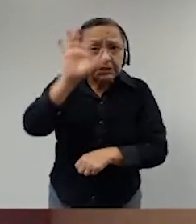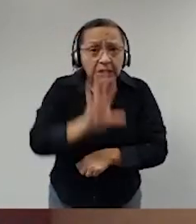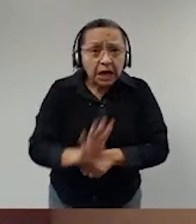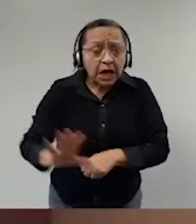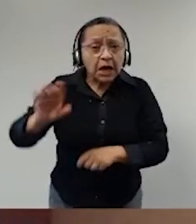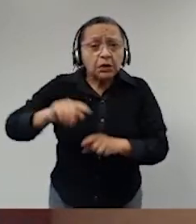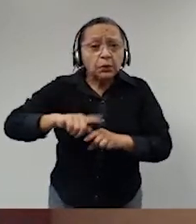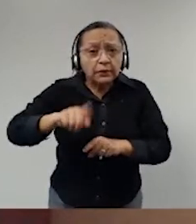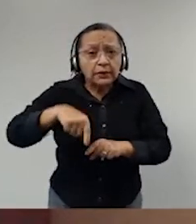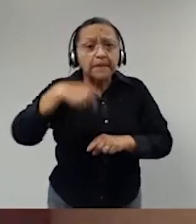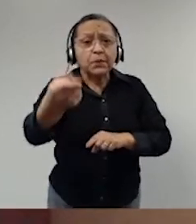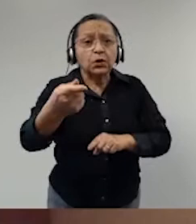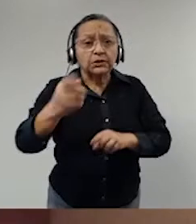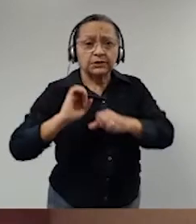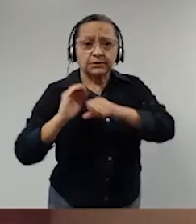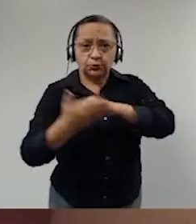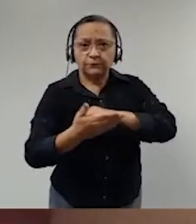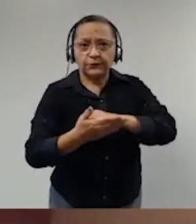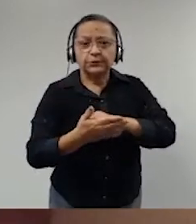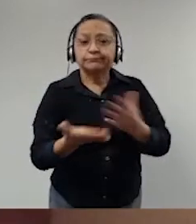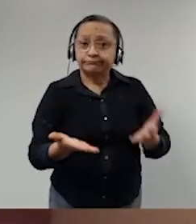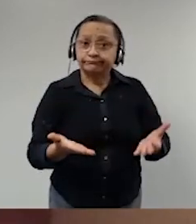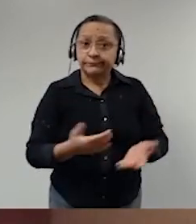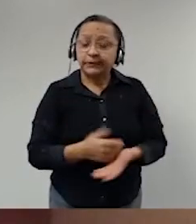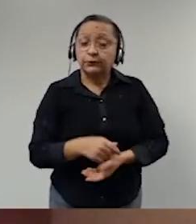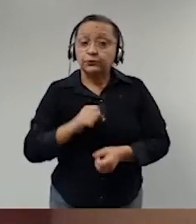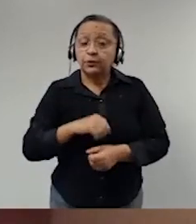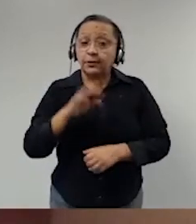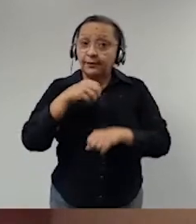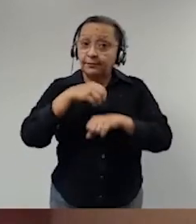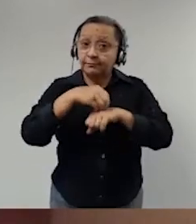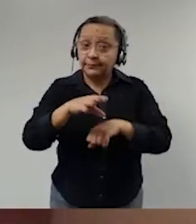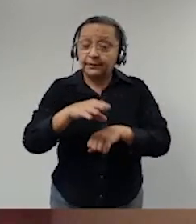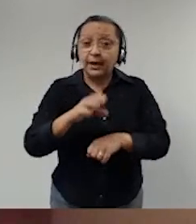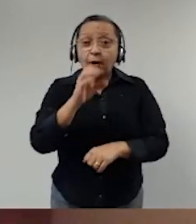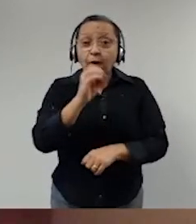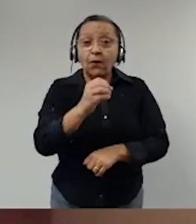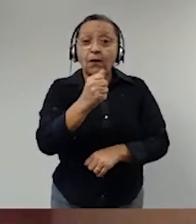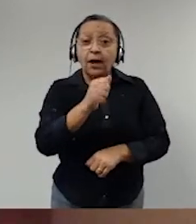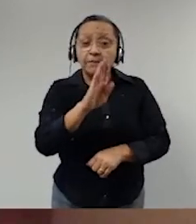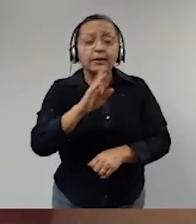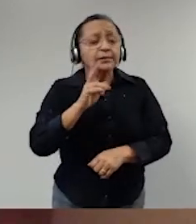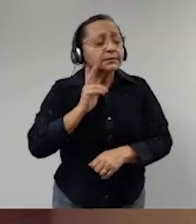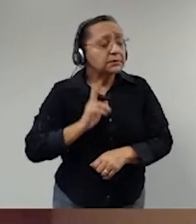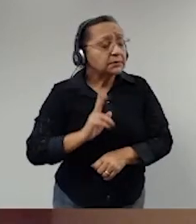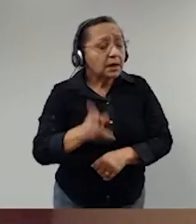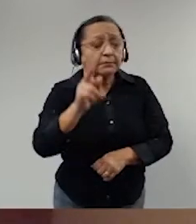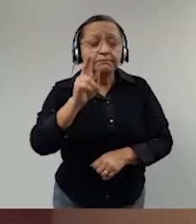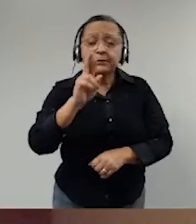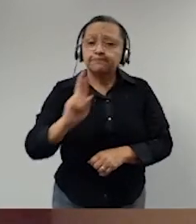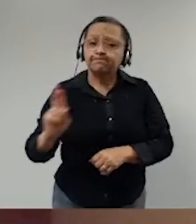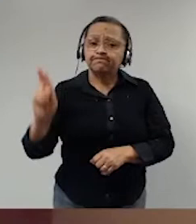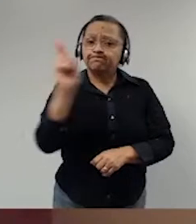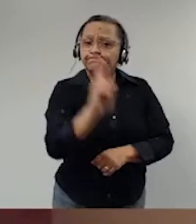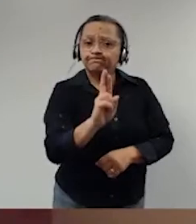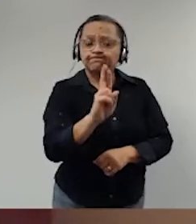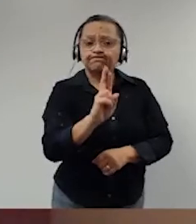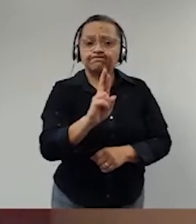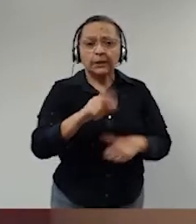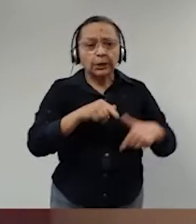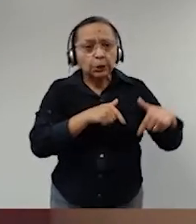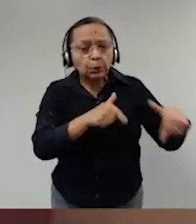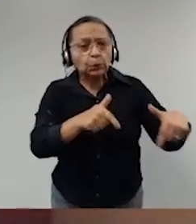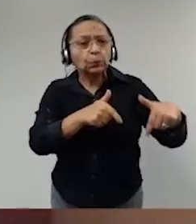pós-pandemia. Lembrando que a Ordem dos Advogados do Brasil sempre esteve na linha de frente dos grandes temas nacionais, das